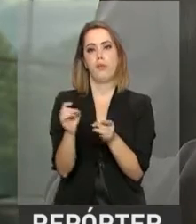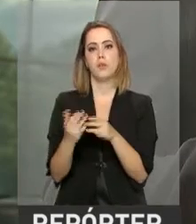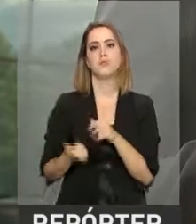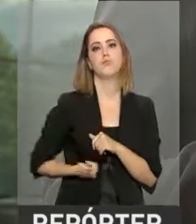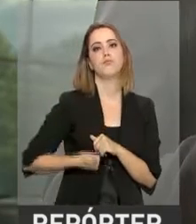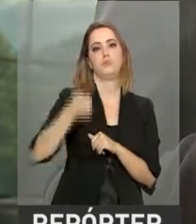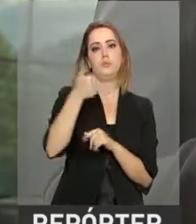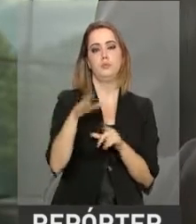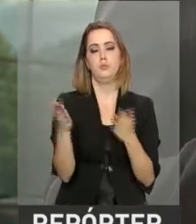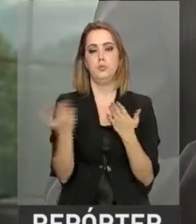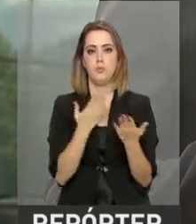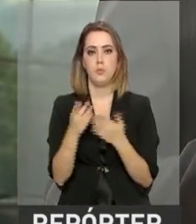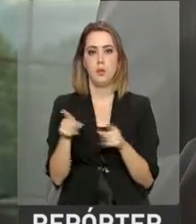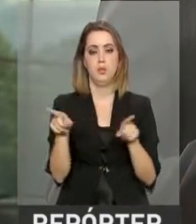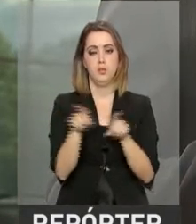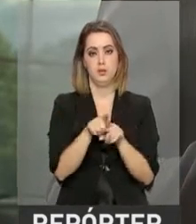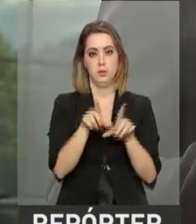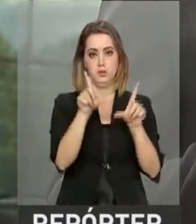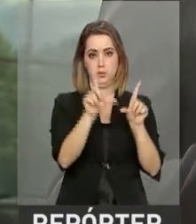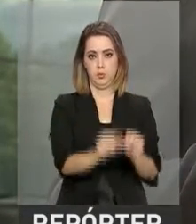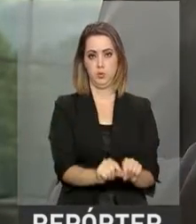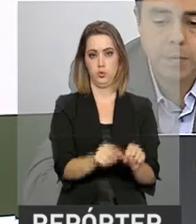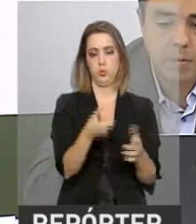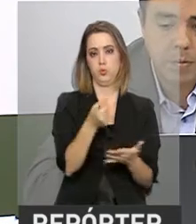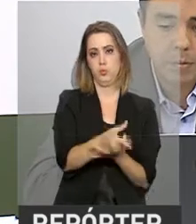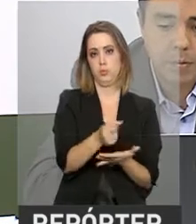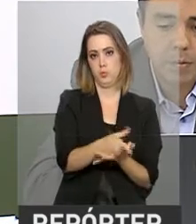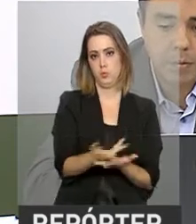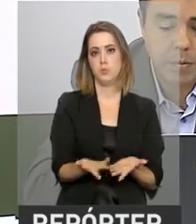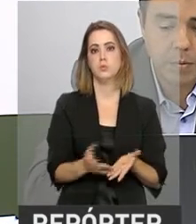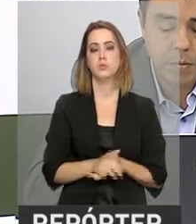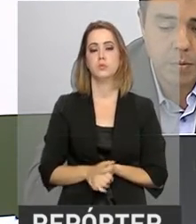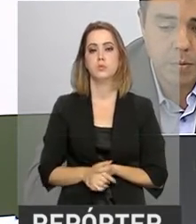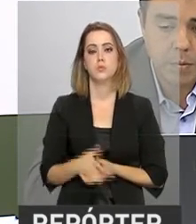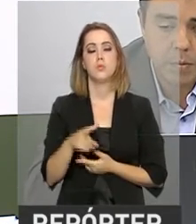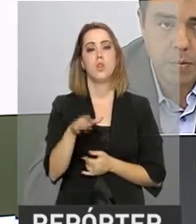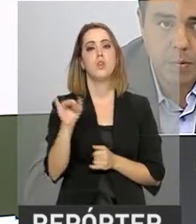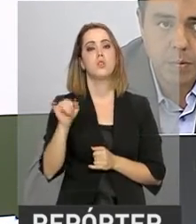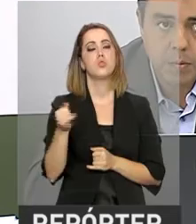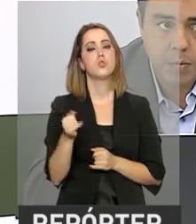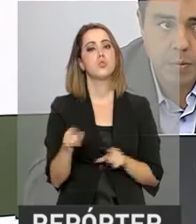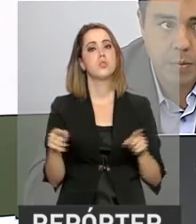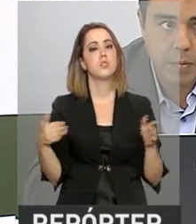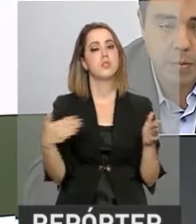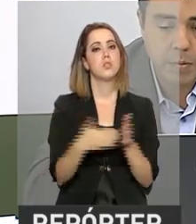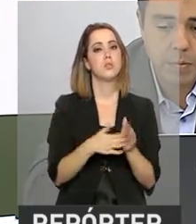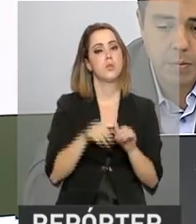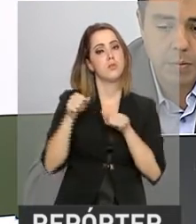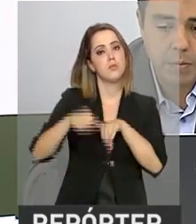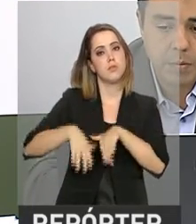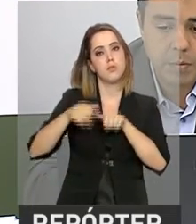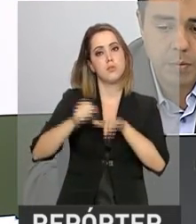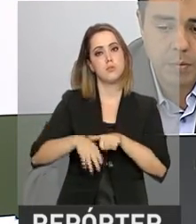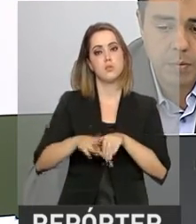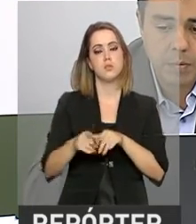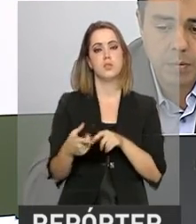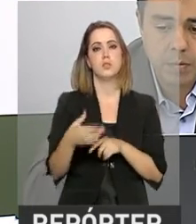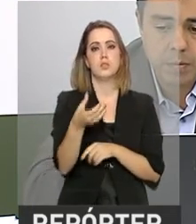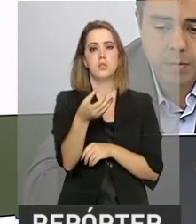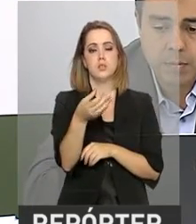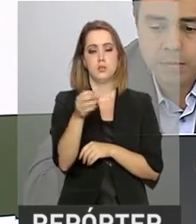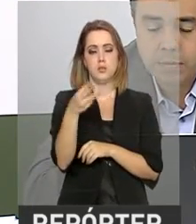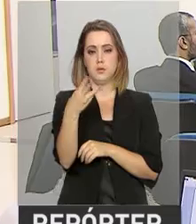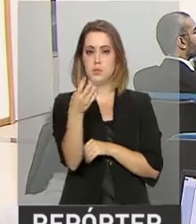o que mais reduziu as importações de janeiro a setembro o saldo positivo foi de mais de 36 bilhões